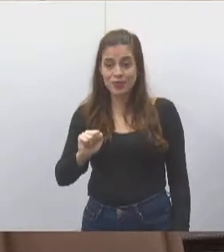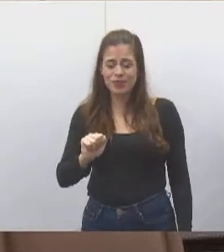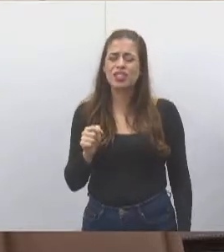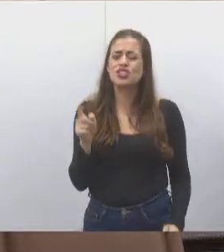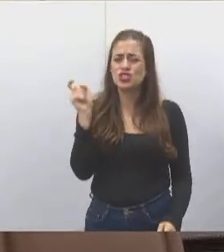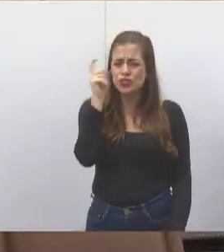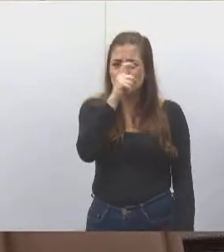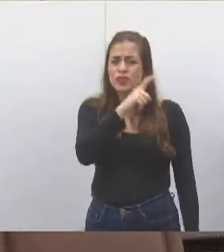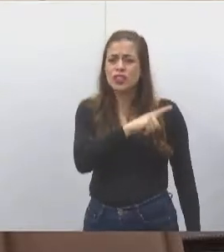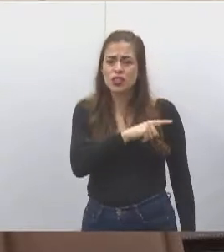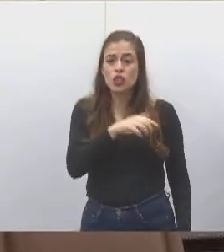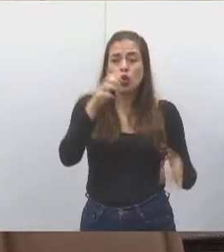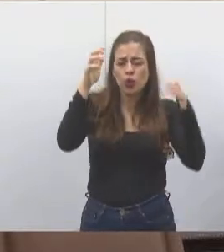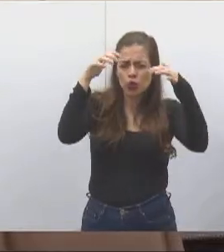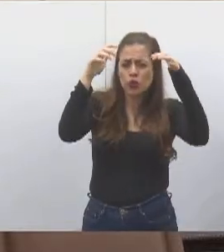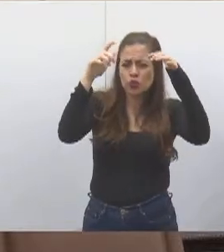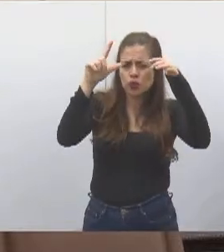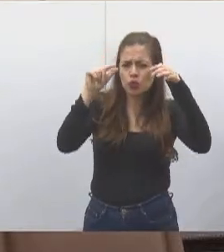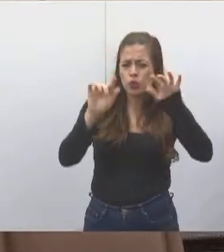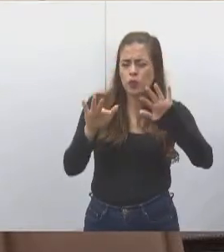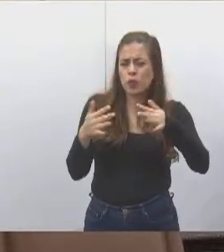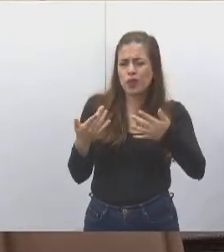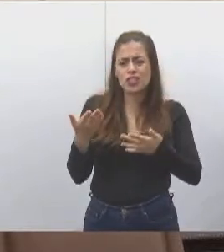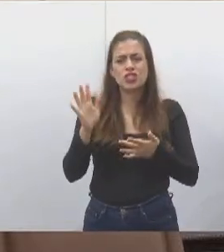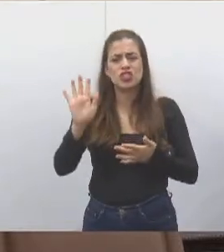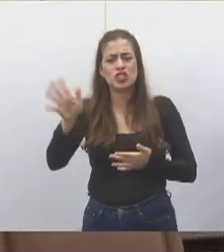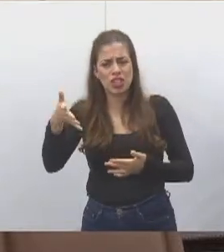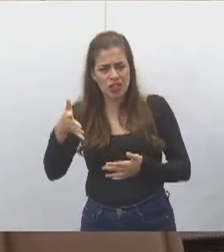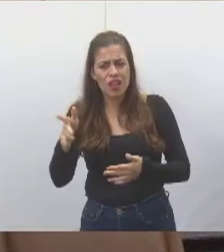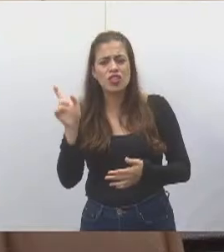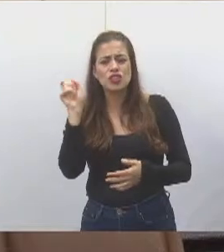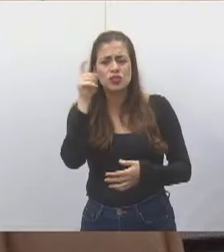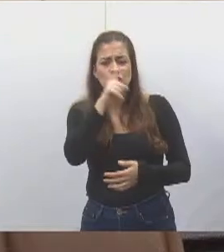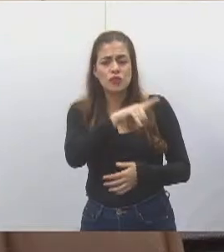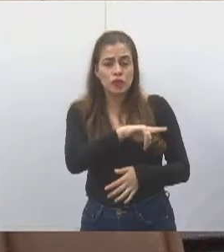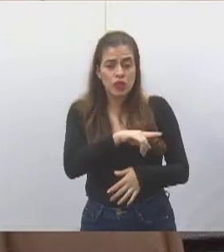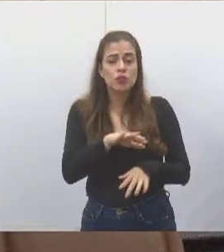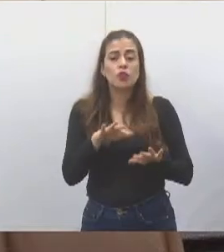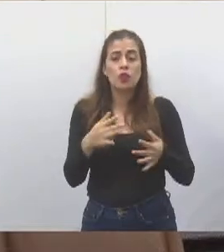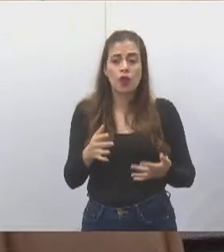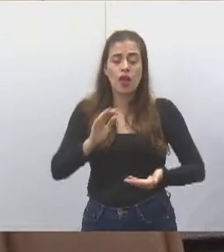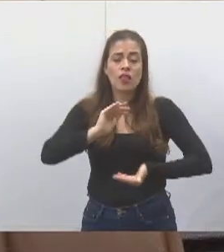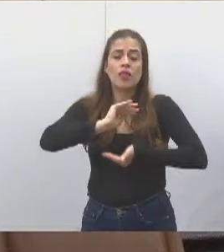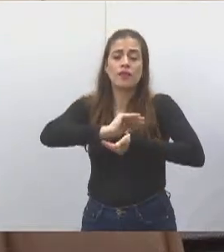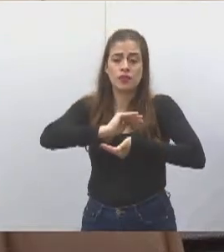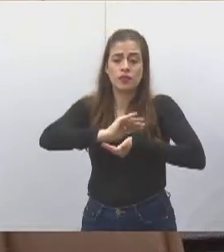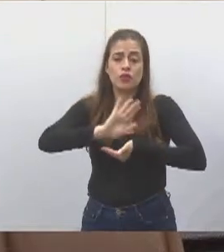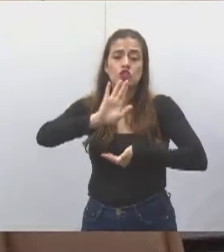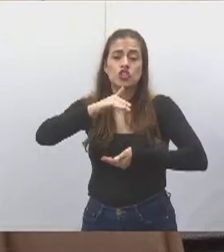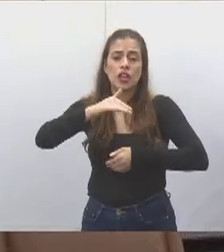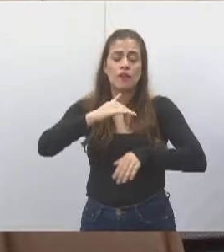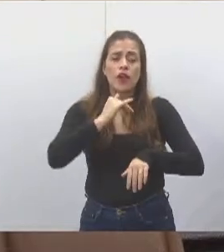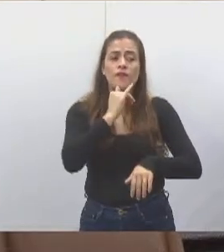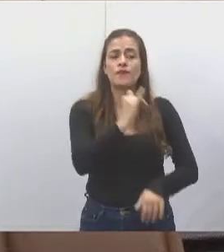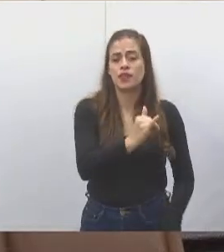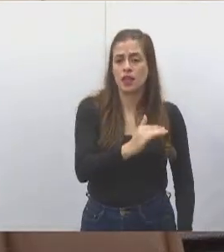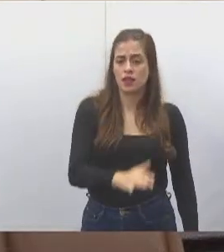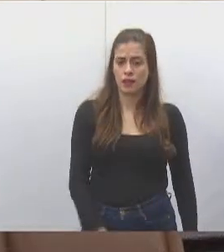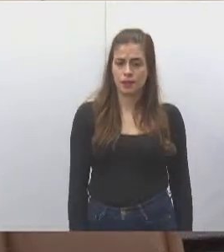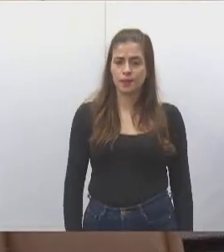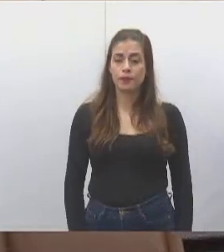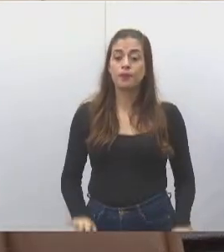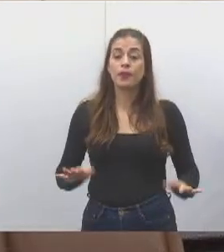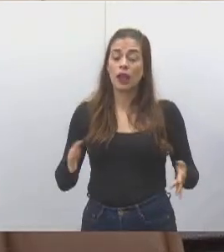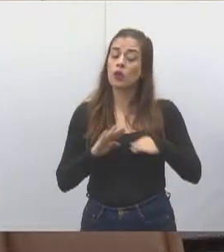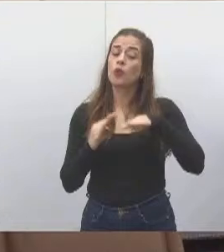um volume muito baixo, o pessoal já está numa situação drástica, a Defesa Civil já foi acionada. Então, são bairros que